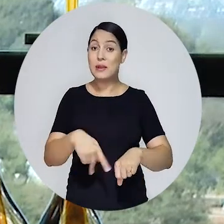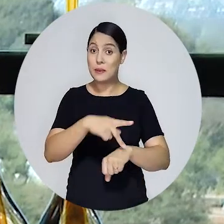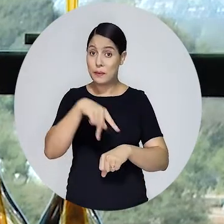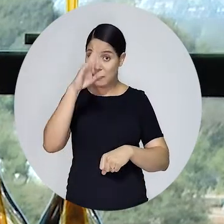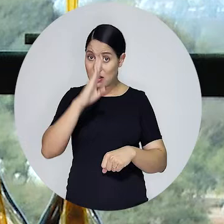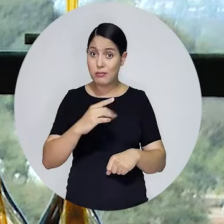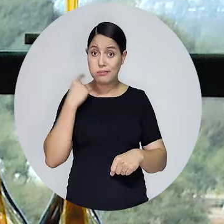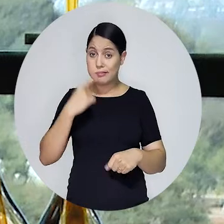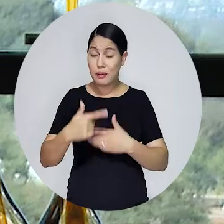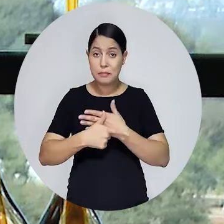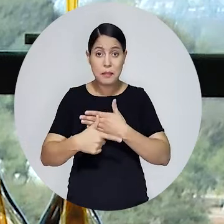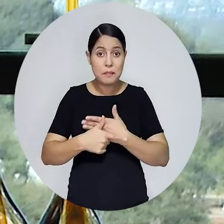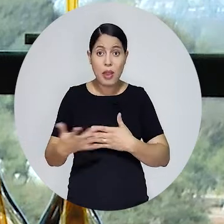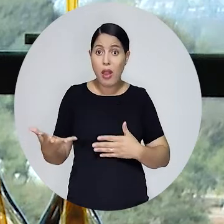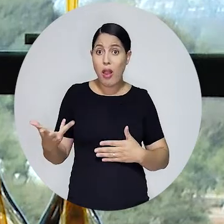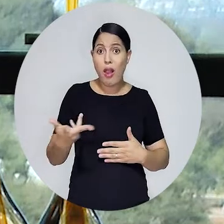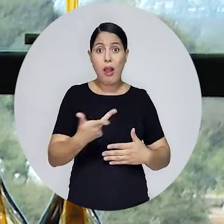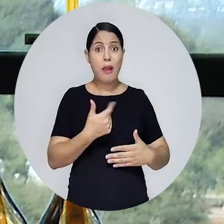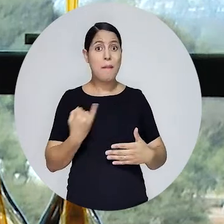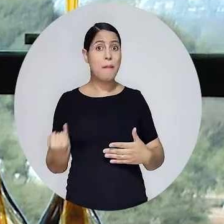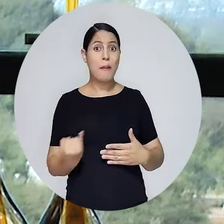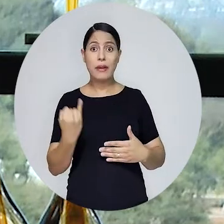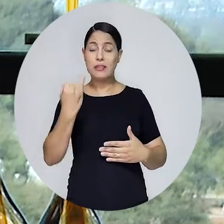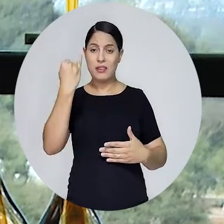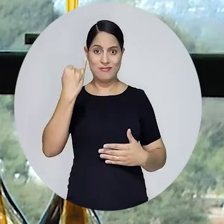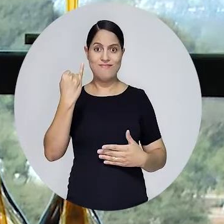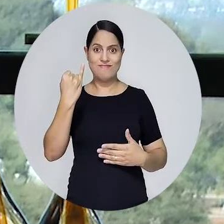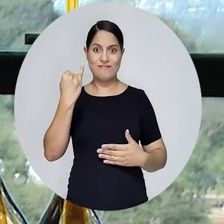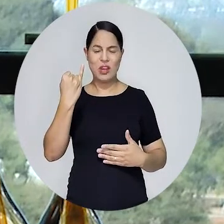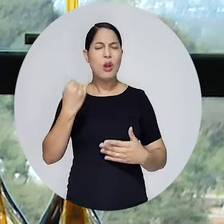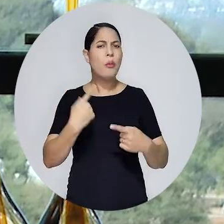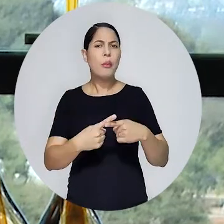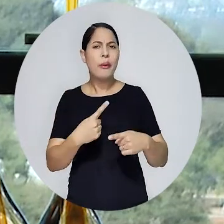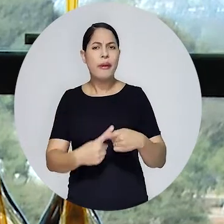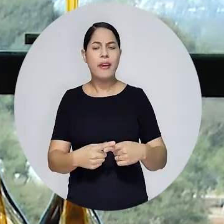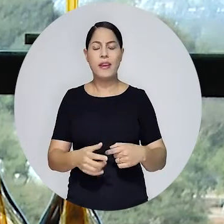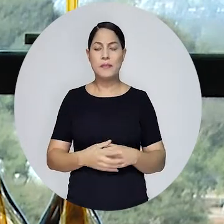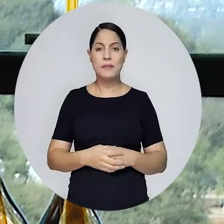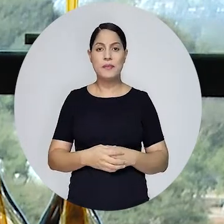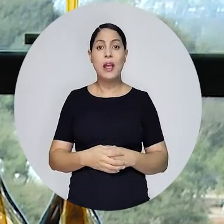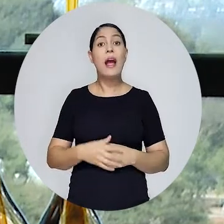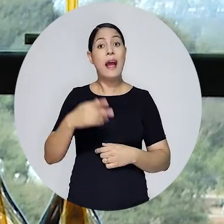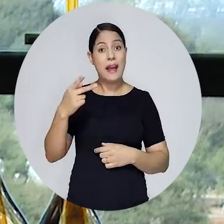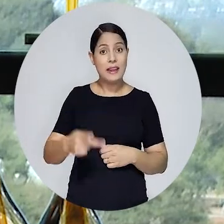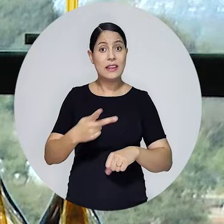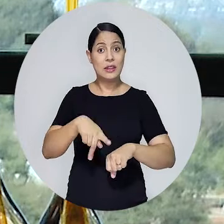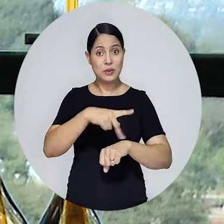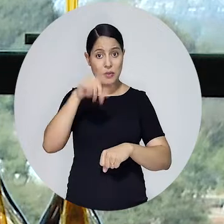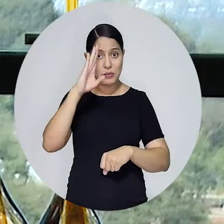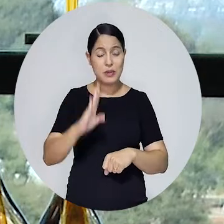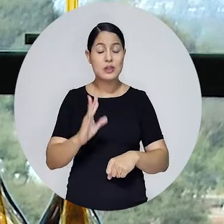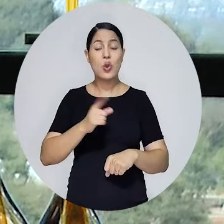a ditadura, a primeira instituição que foi fechada foi a Ordem dos Advogados do Brasil, os advogados, porque os advogados sempre contestaram a ilegalidade,